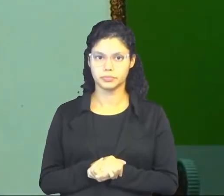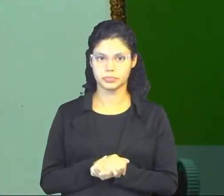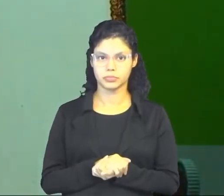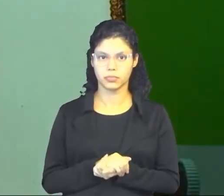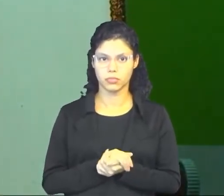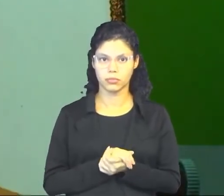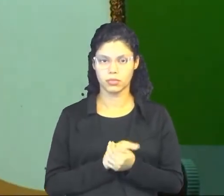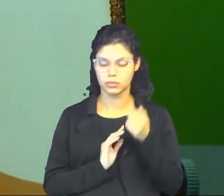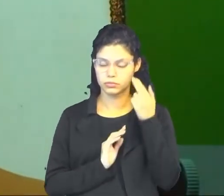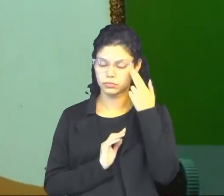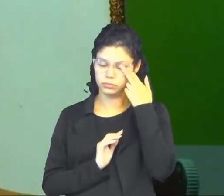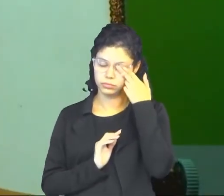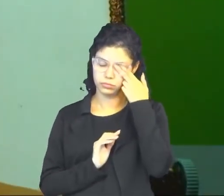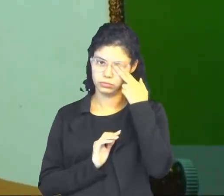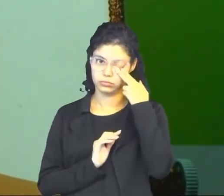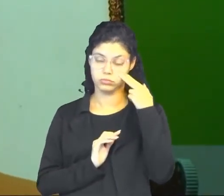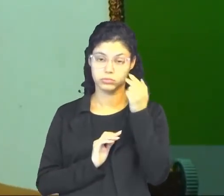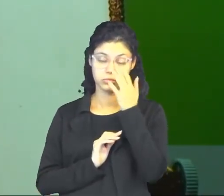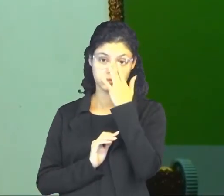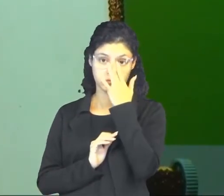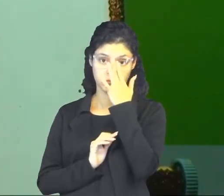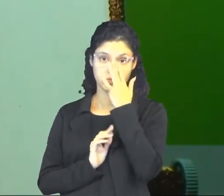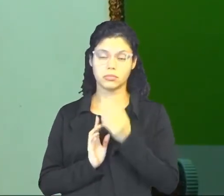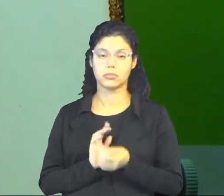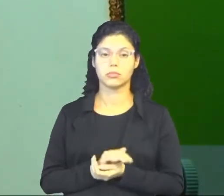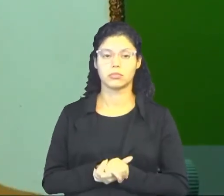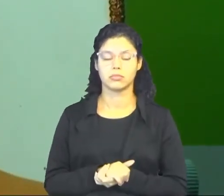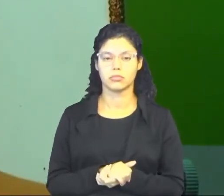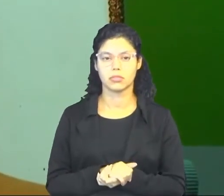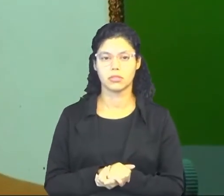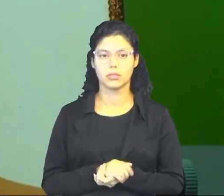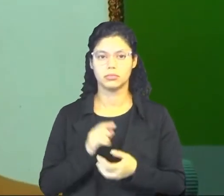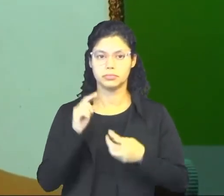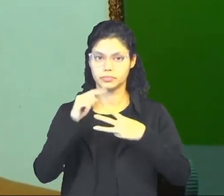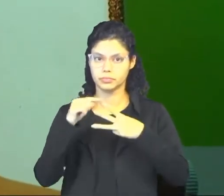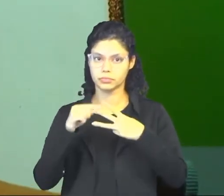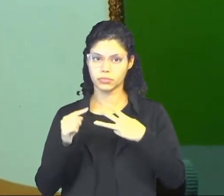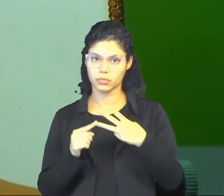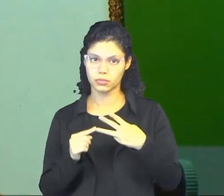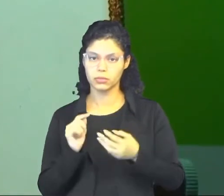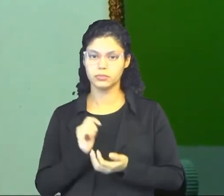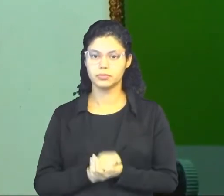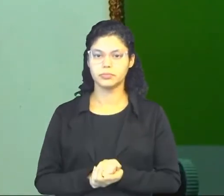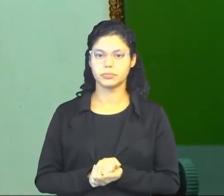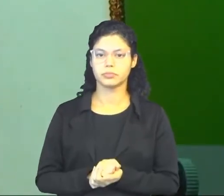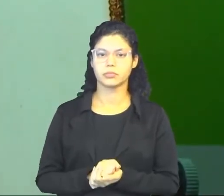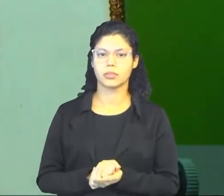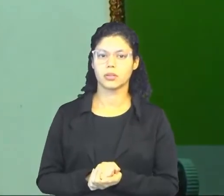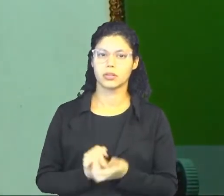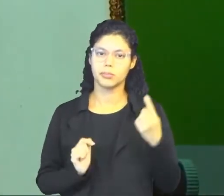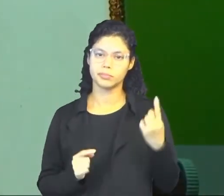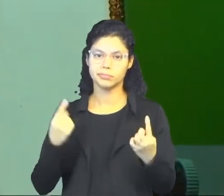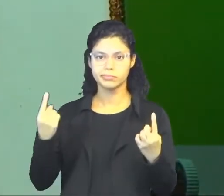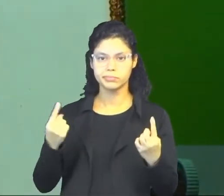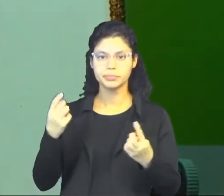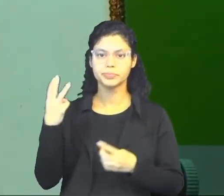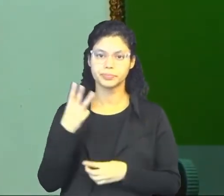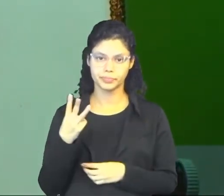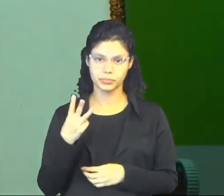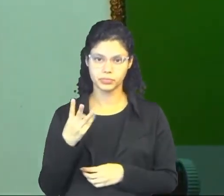exemplo. Eu já tenho 3 algarismos, tanto no primeiro membro quanto no segundo membro da